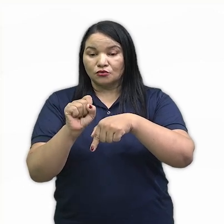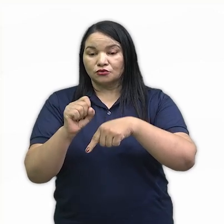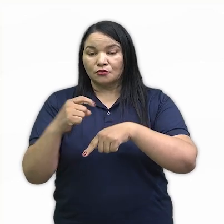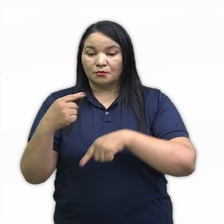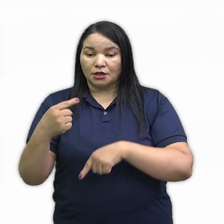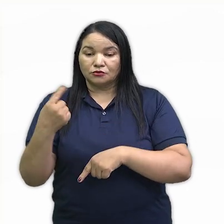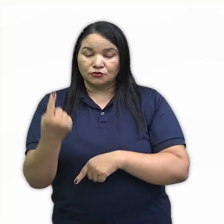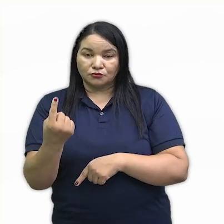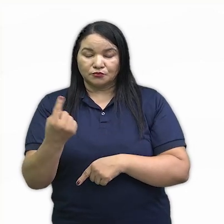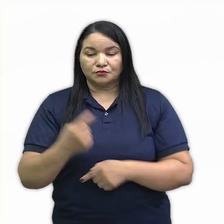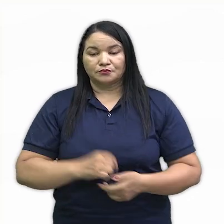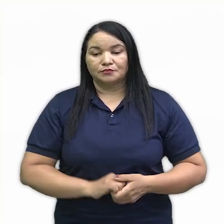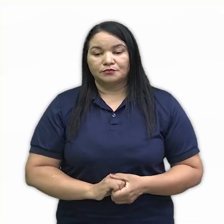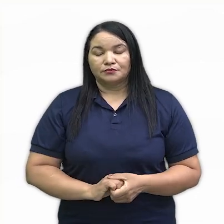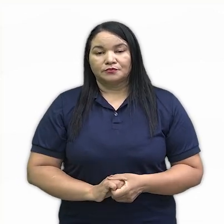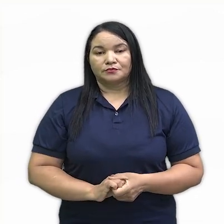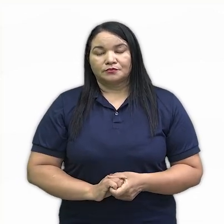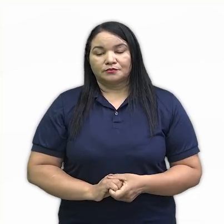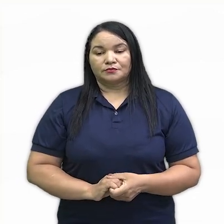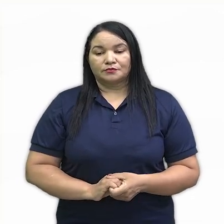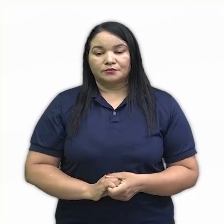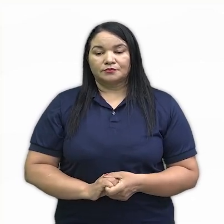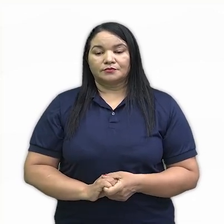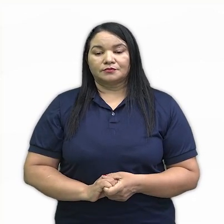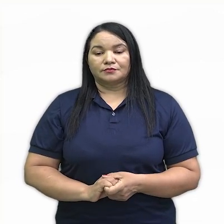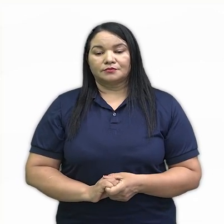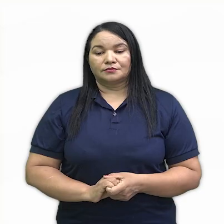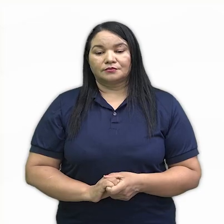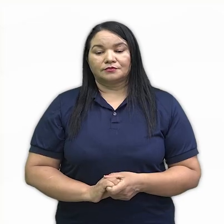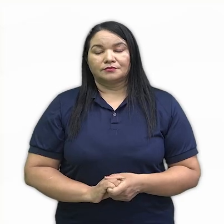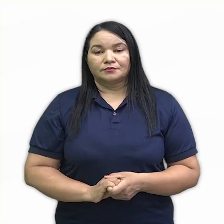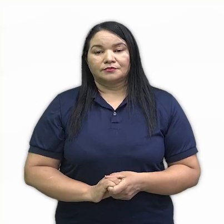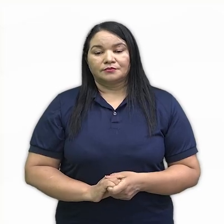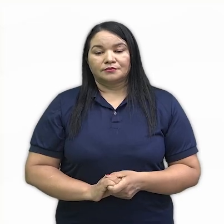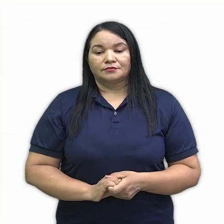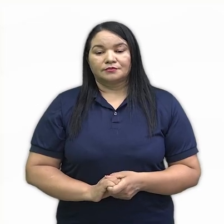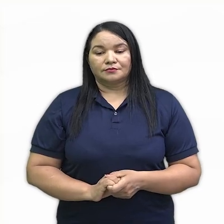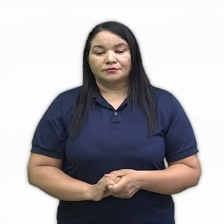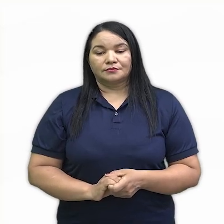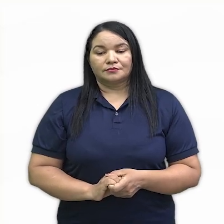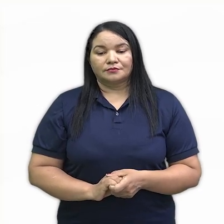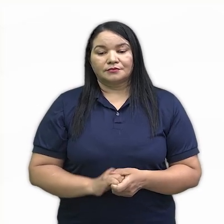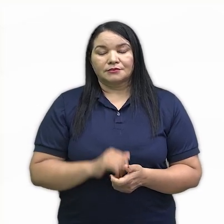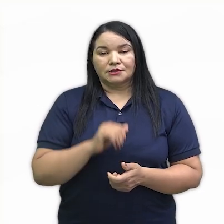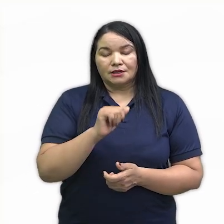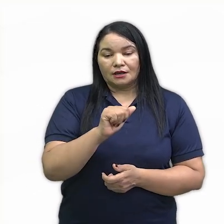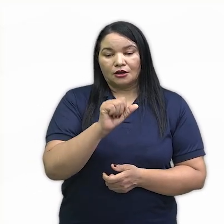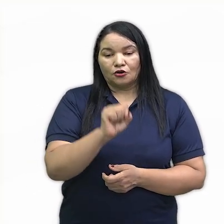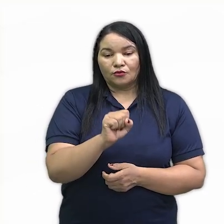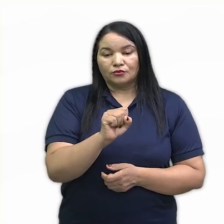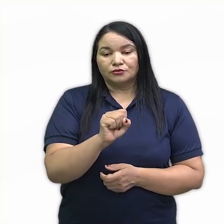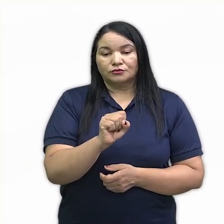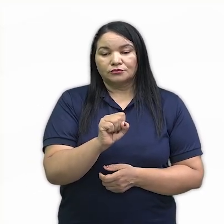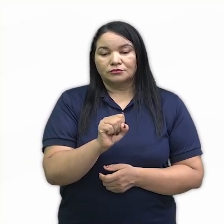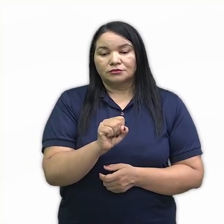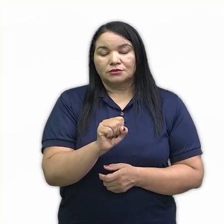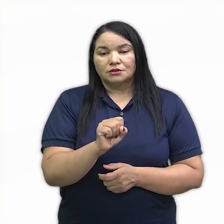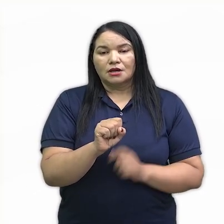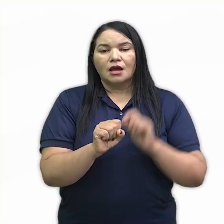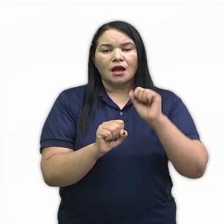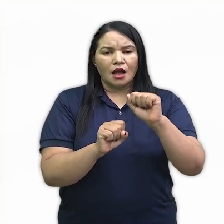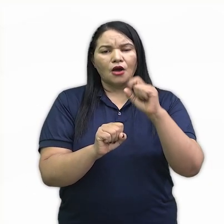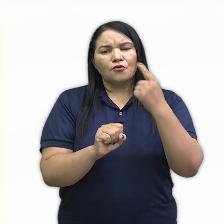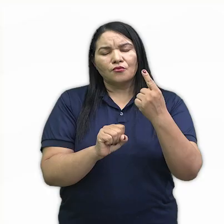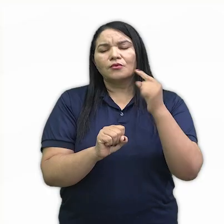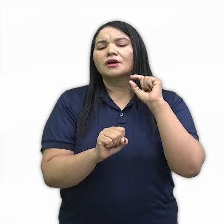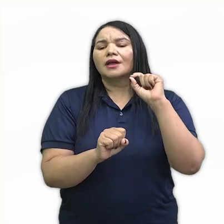1, ok? Estamos em busca do A8. Quem é o A1? Está aqui